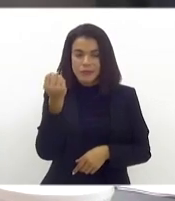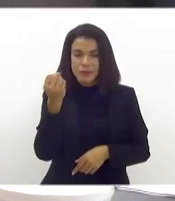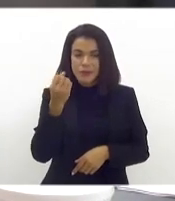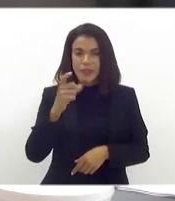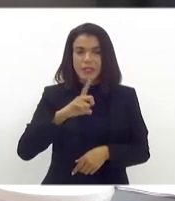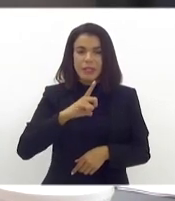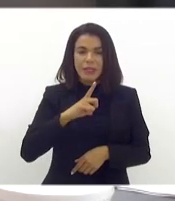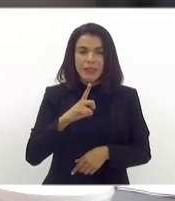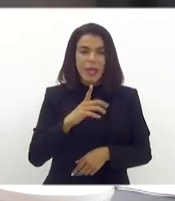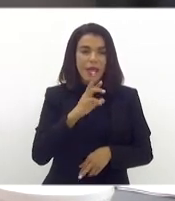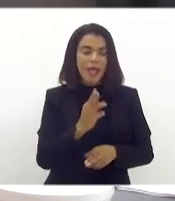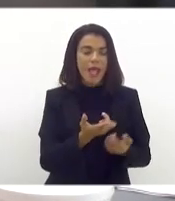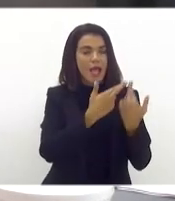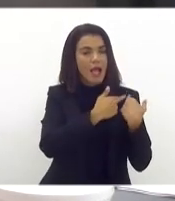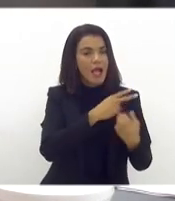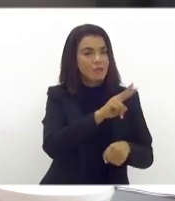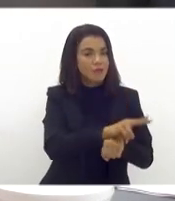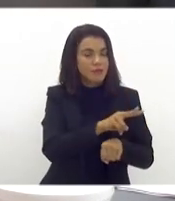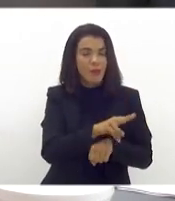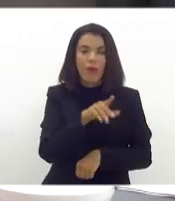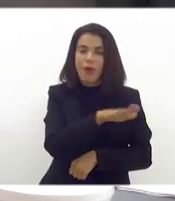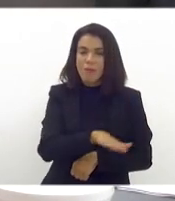sob seu abrigo com deficiência, têm seus custos